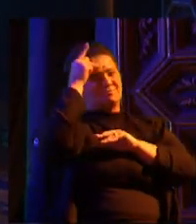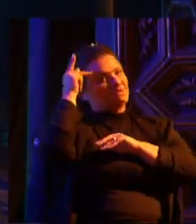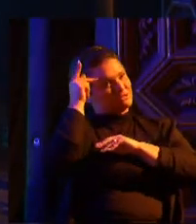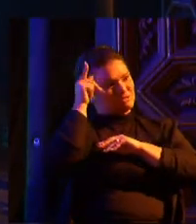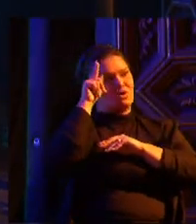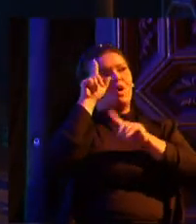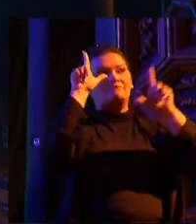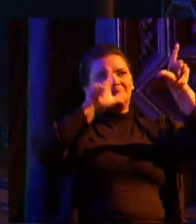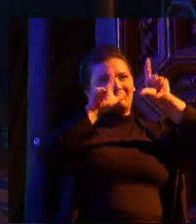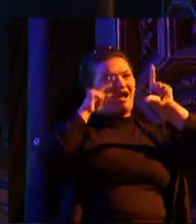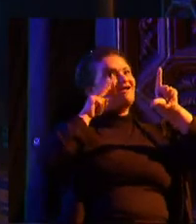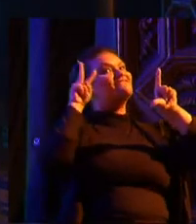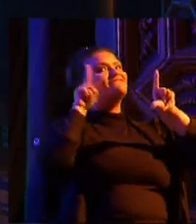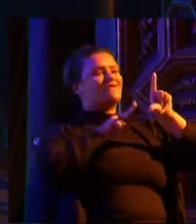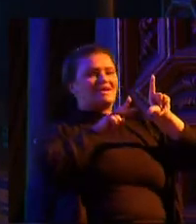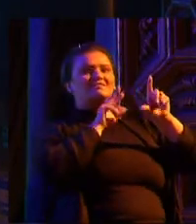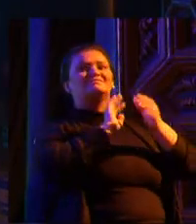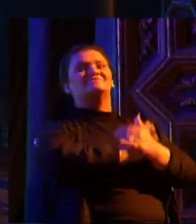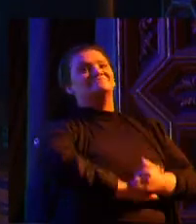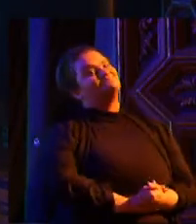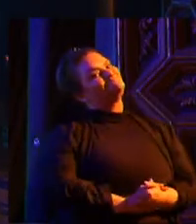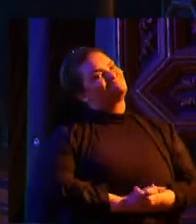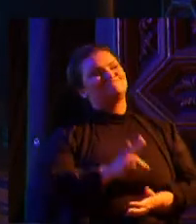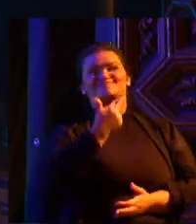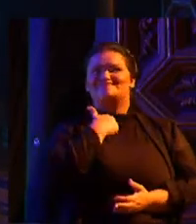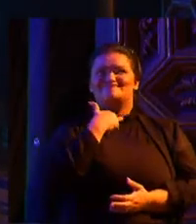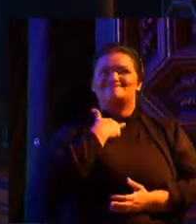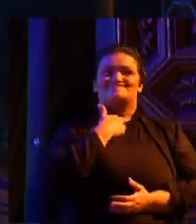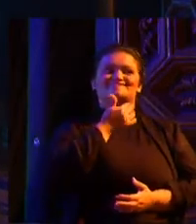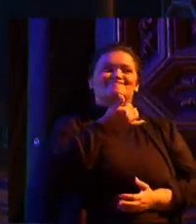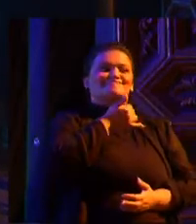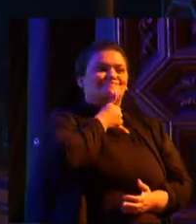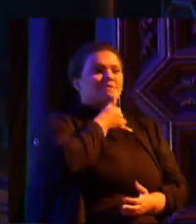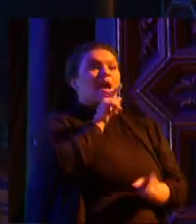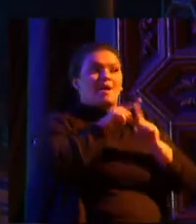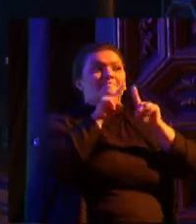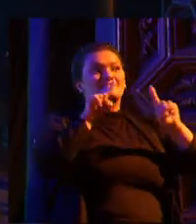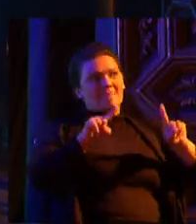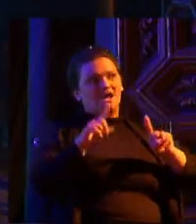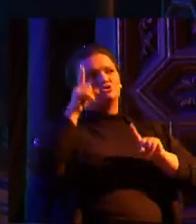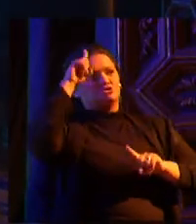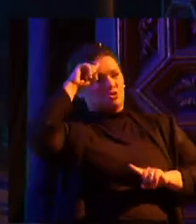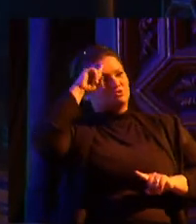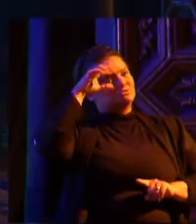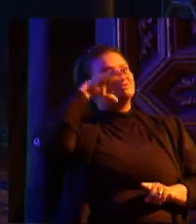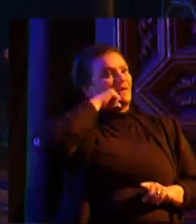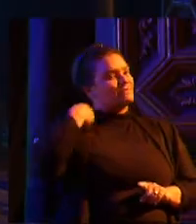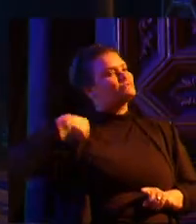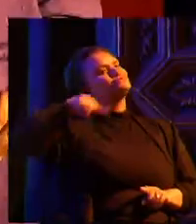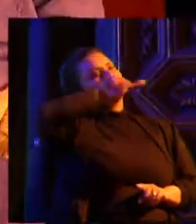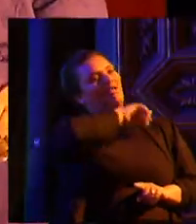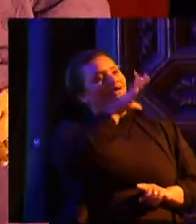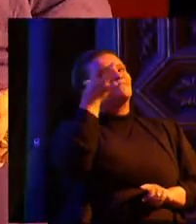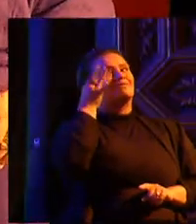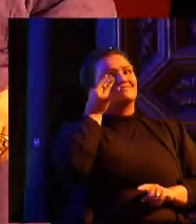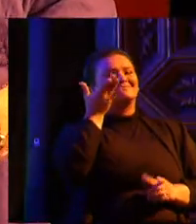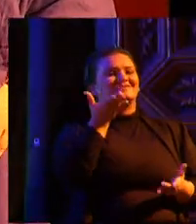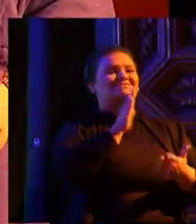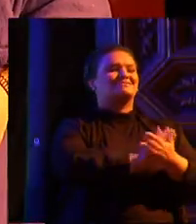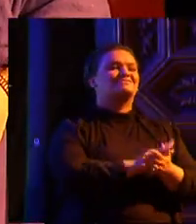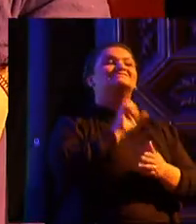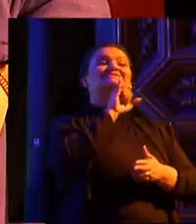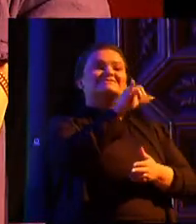TV Cultura não vai poder, né? Mas sábado, todo sábado a gente está lá, viu? Então é só, se